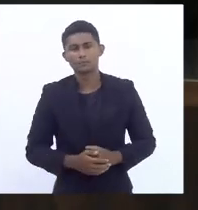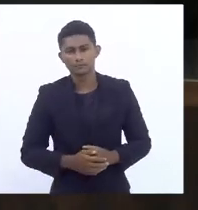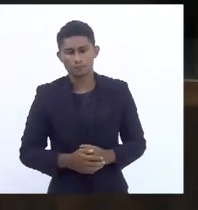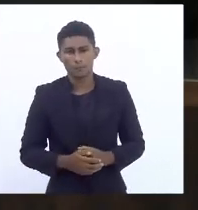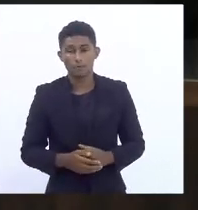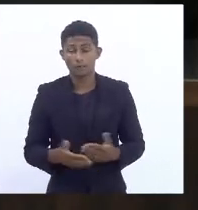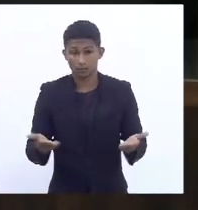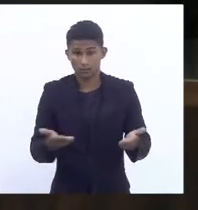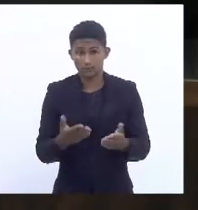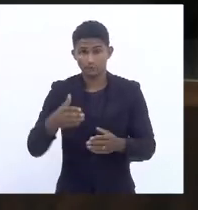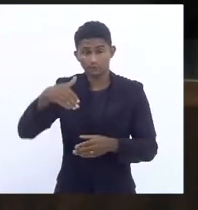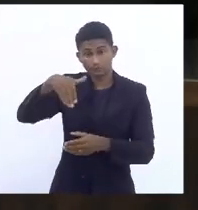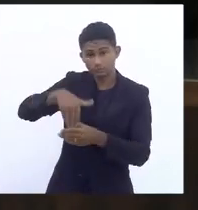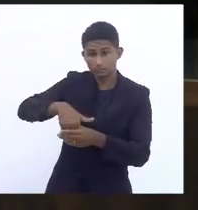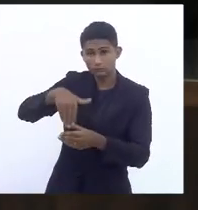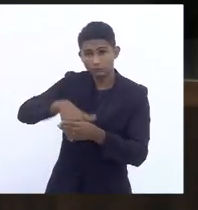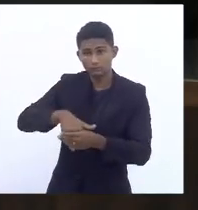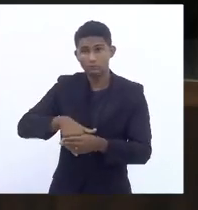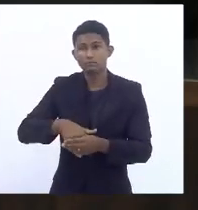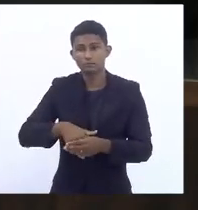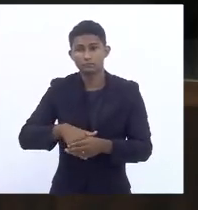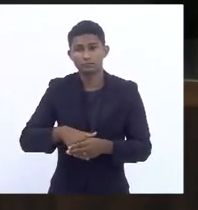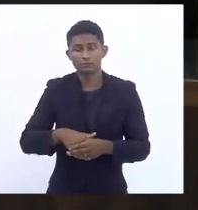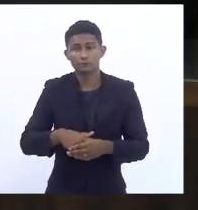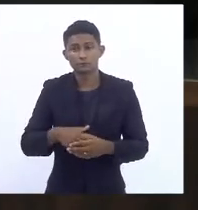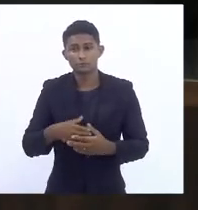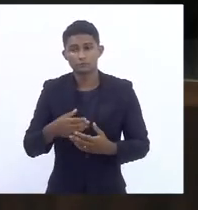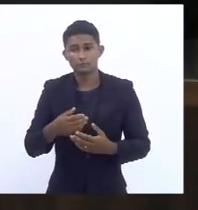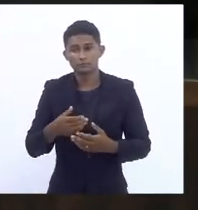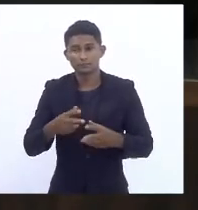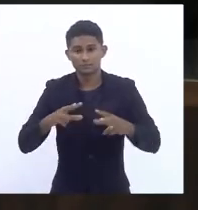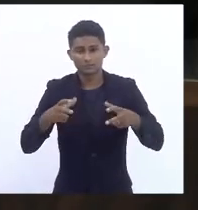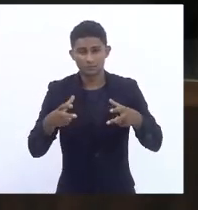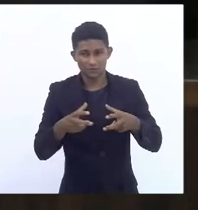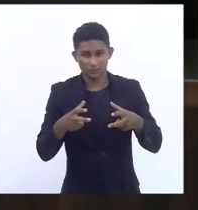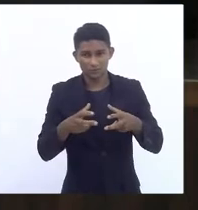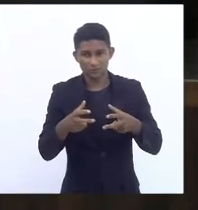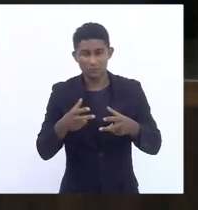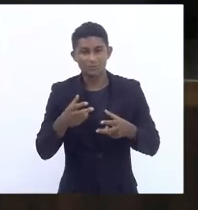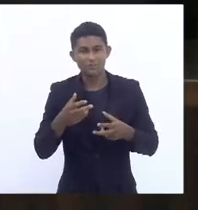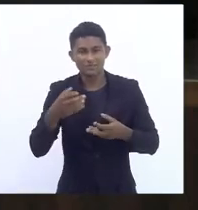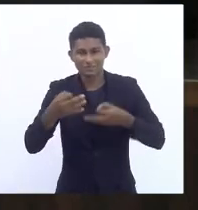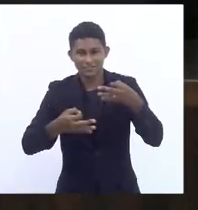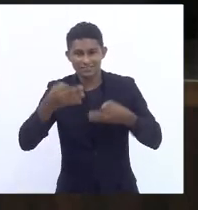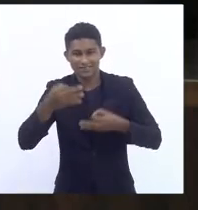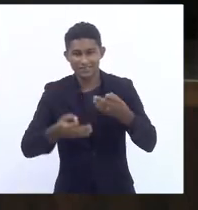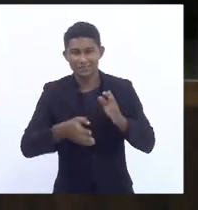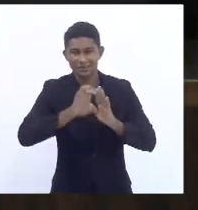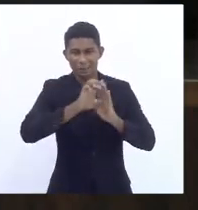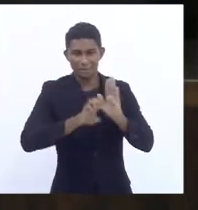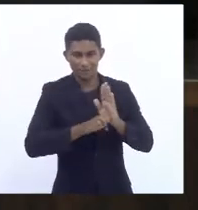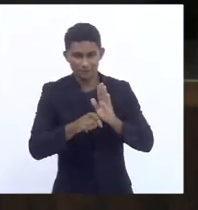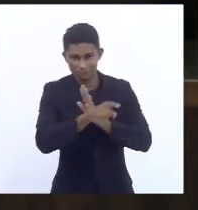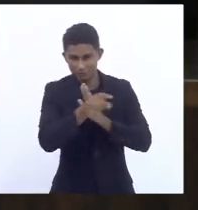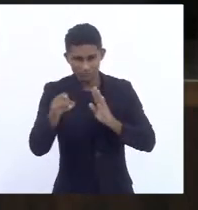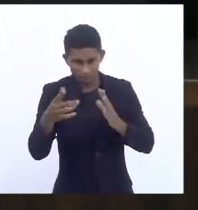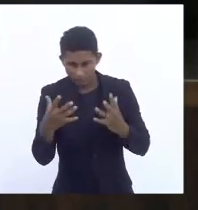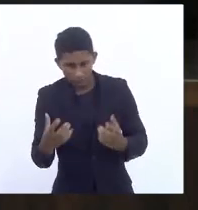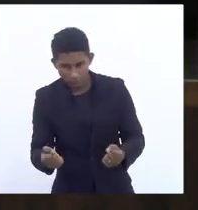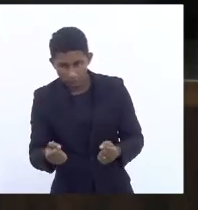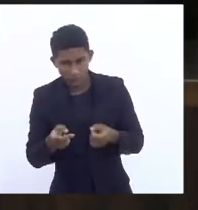Em votação, o parecer da Comissão de Justiça, a emenda de plenário. Senhores que aprovam, permaneçam como